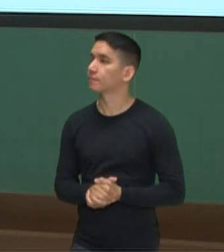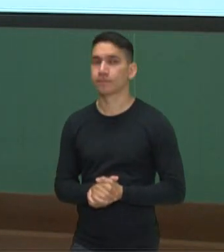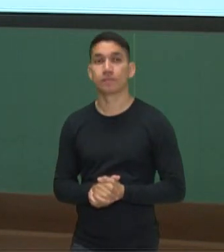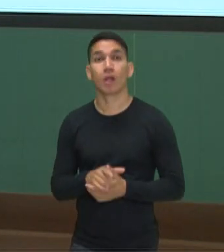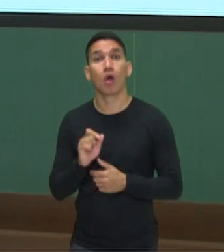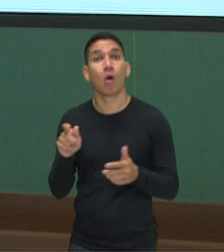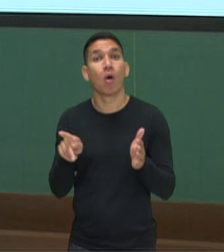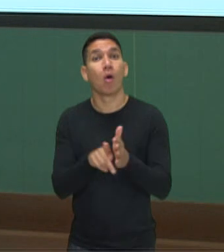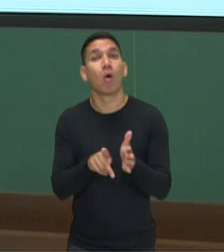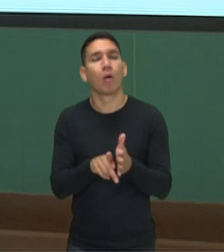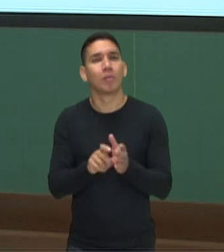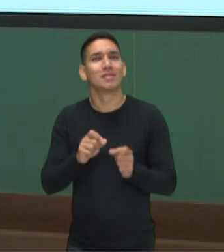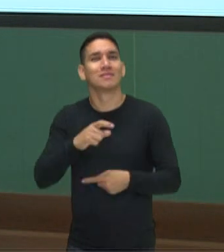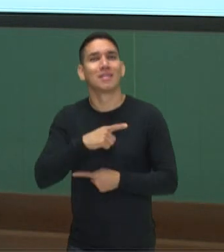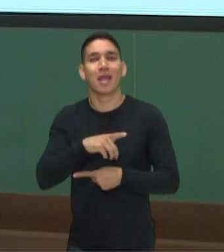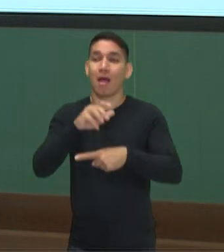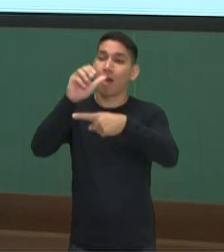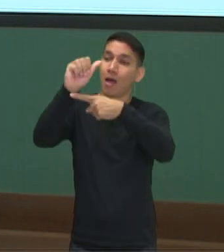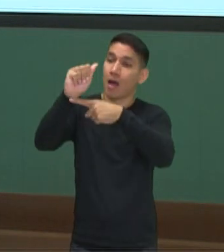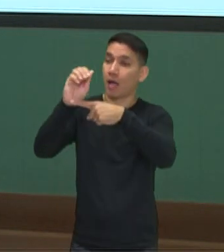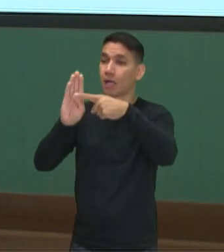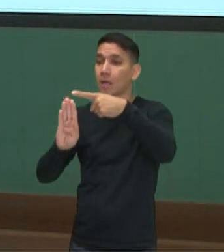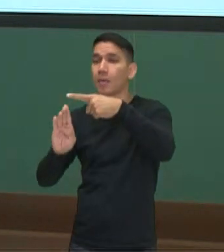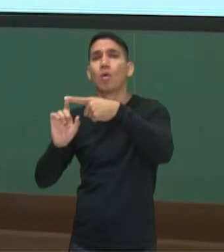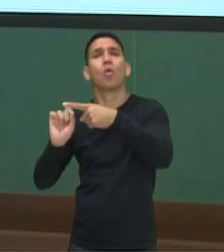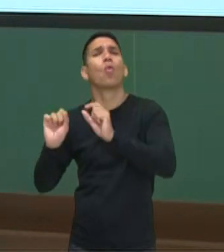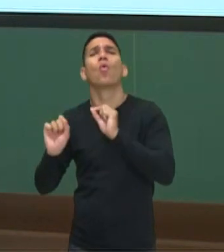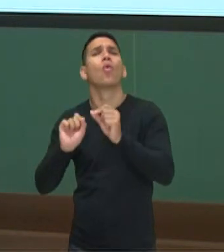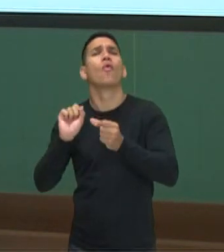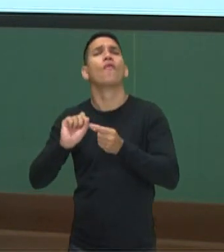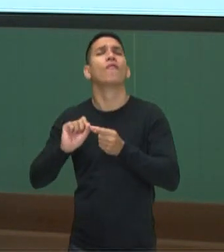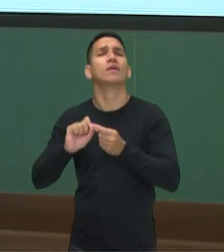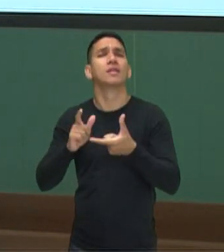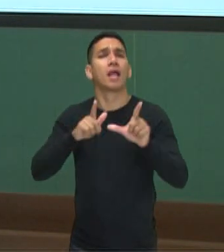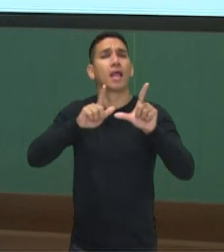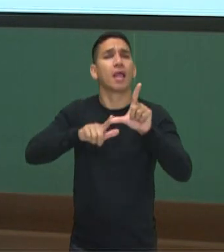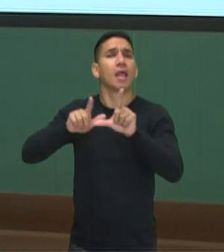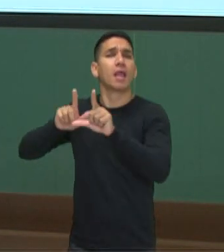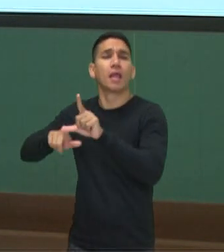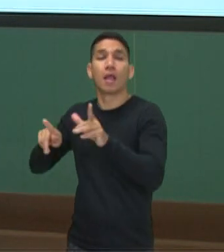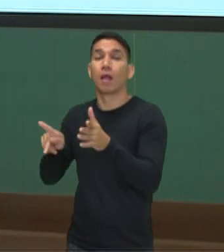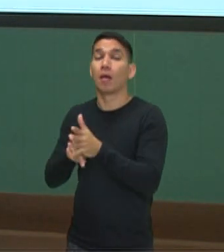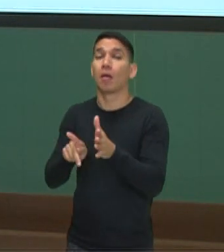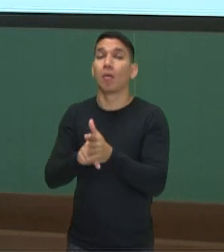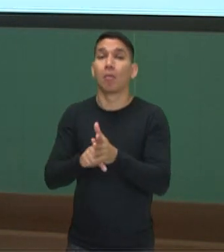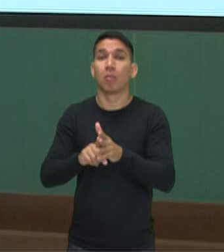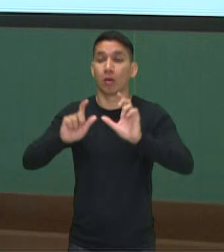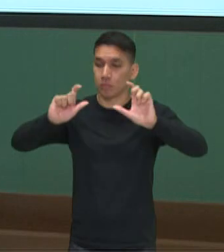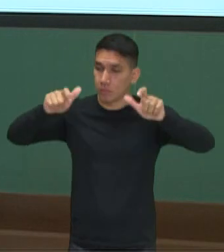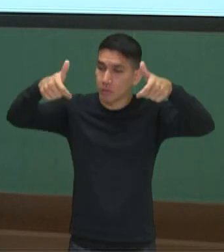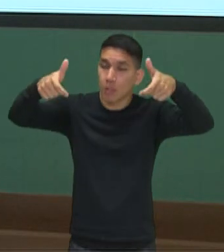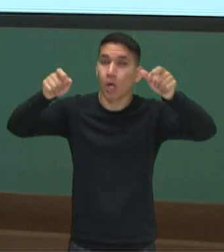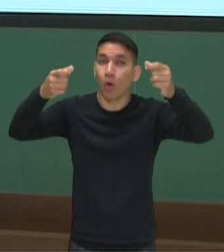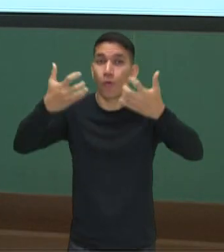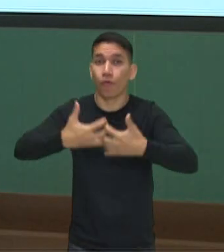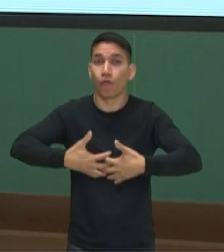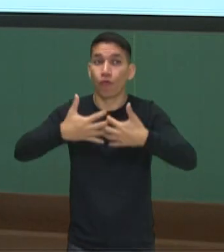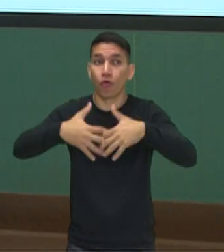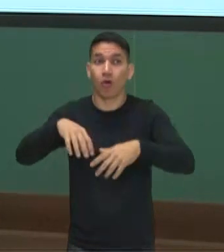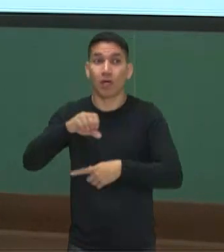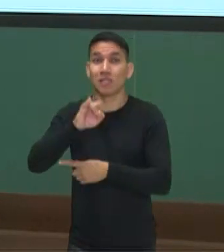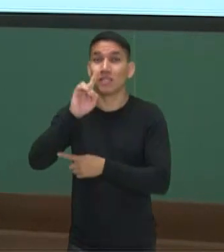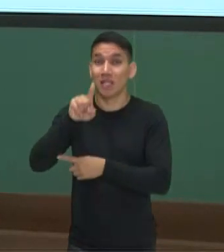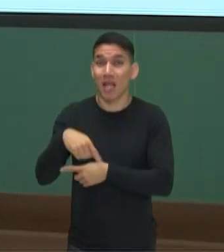Parte literal, tem A e B, tem 2 letras, como é que vai funcionar? A propriedade da potência funciona